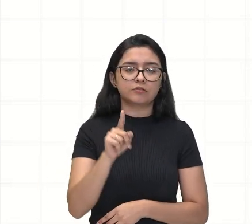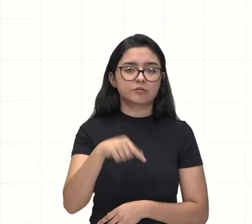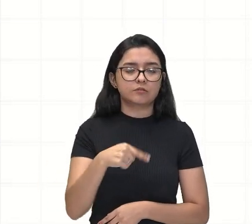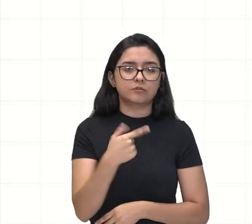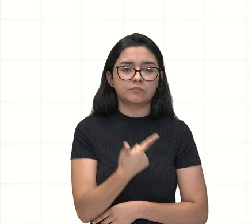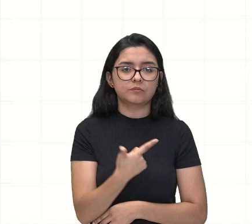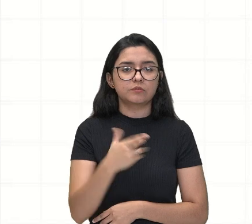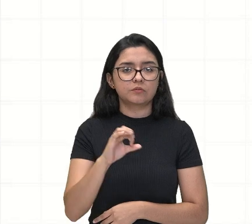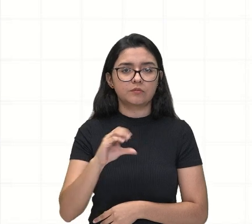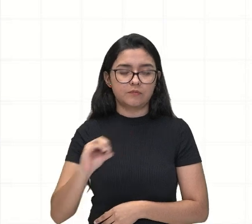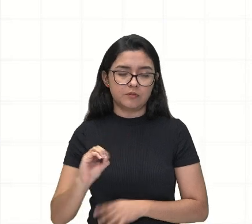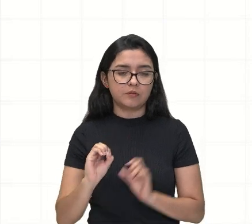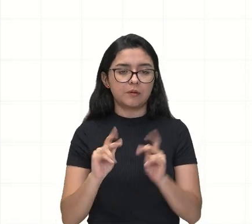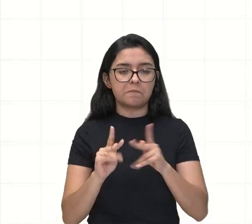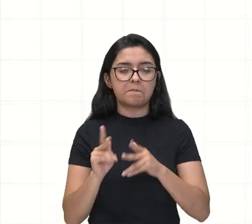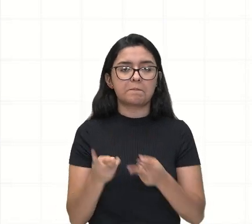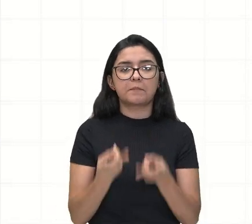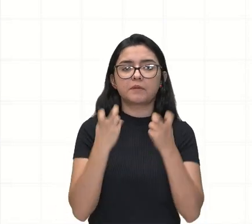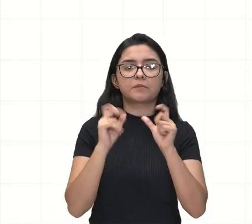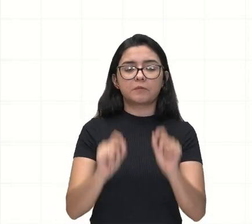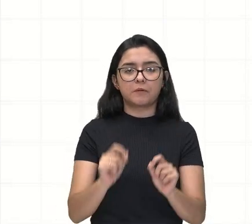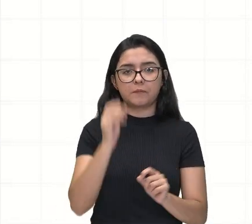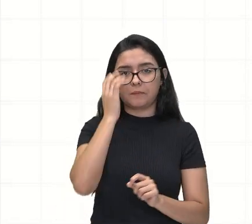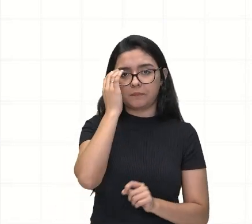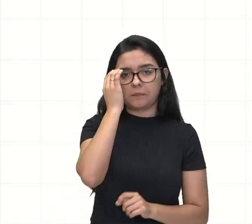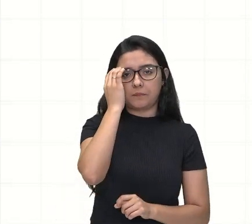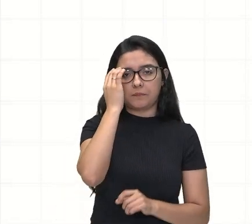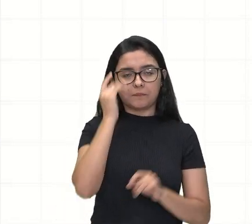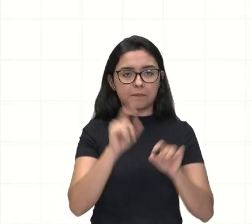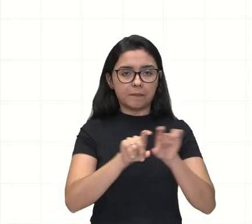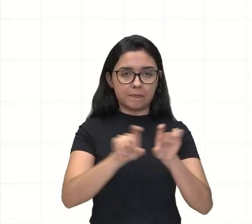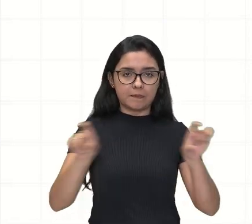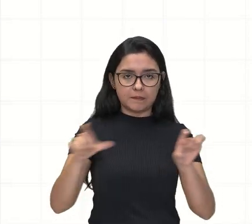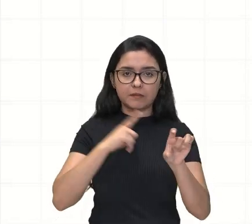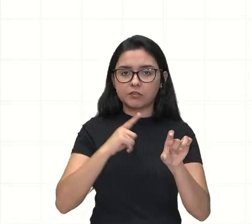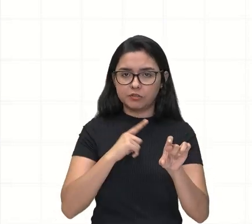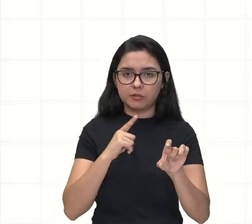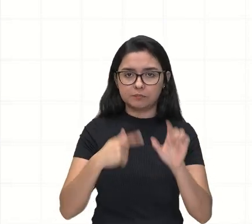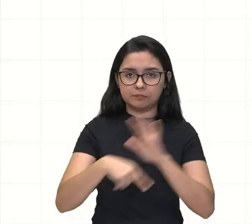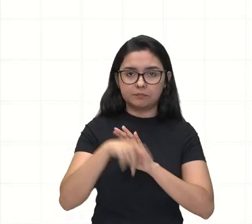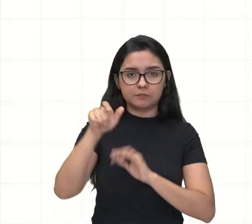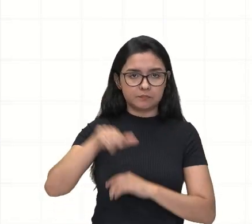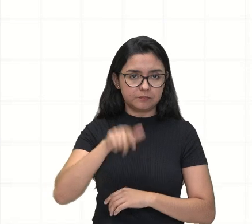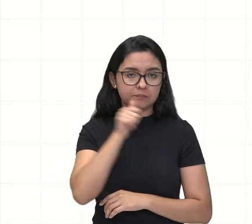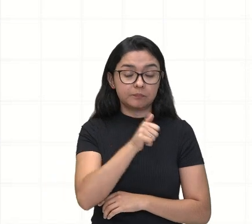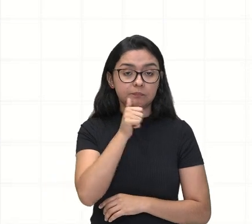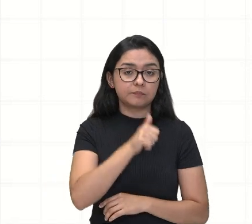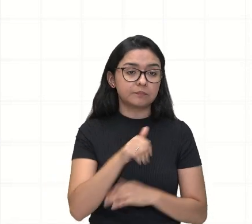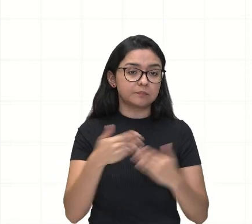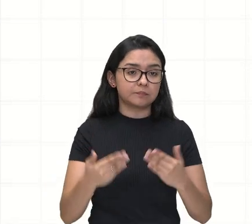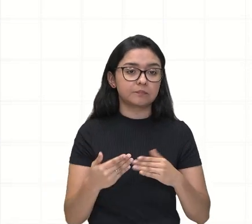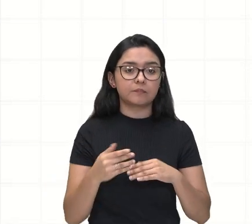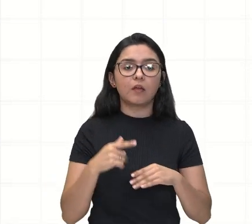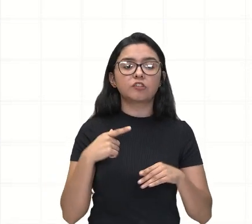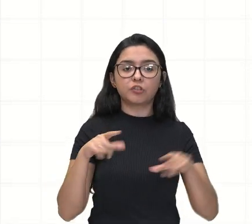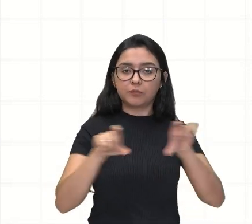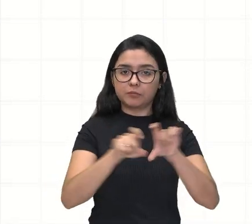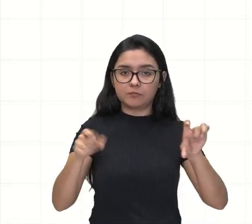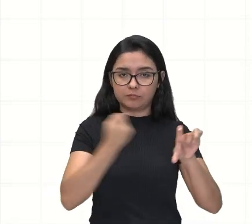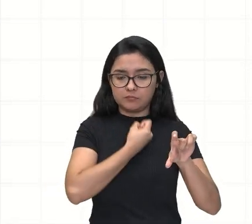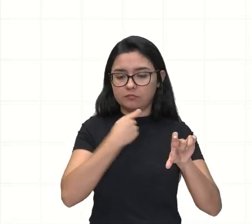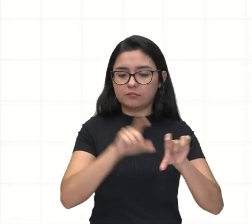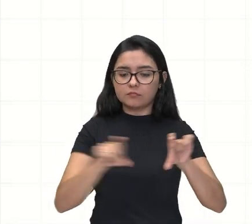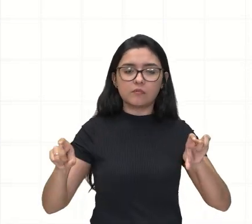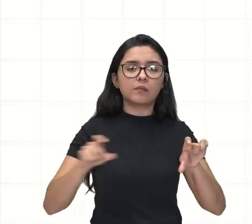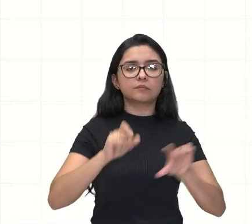Percebam que a situação, problema que nós tínhamos da Laura nos gerou uma expressão numérica, certo?